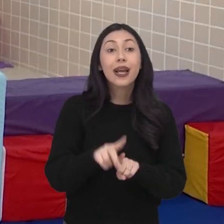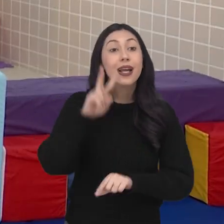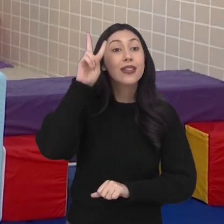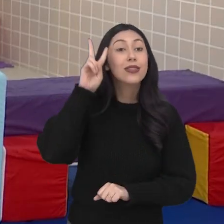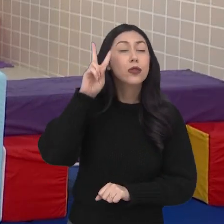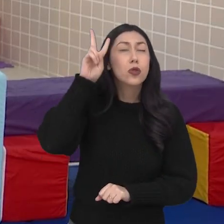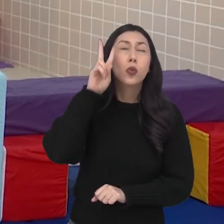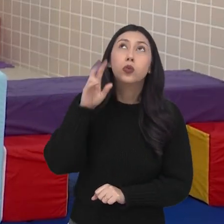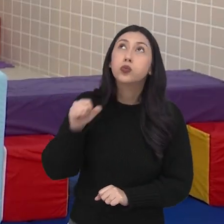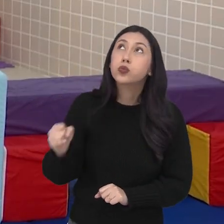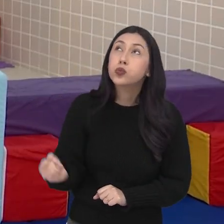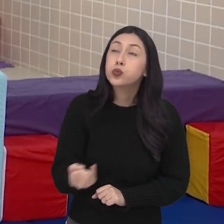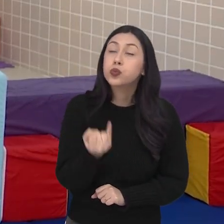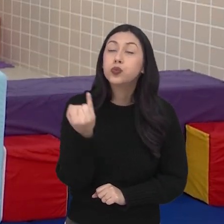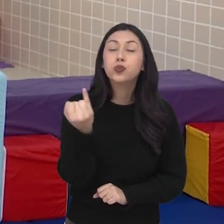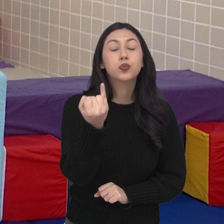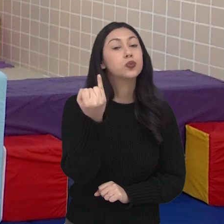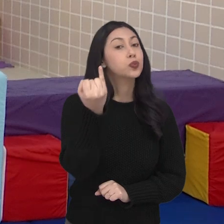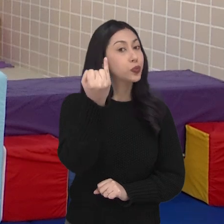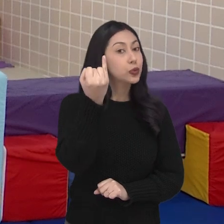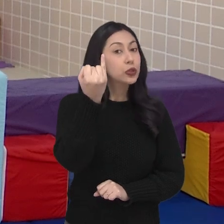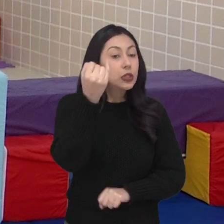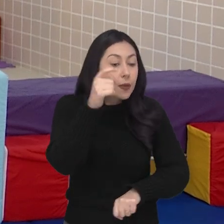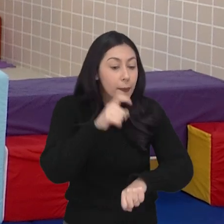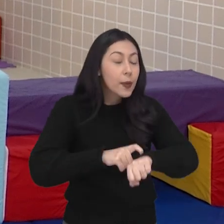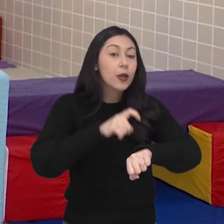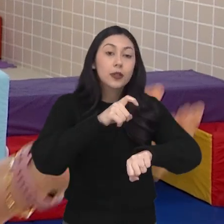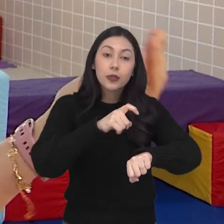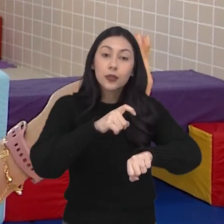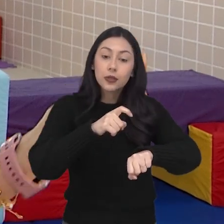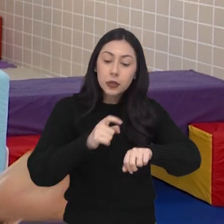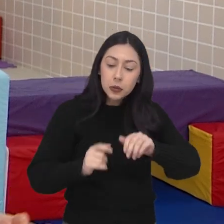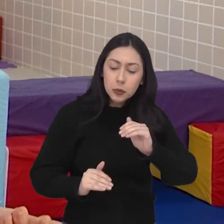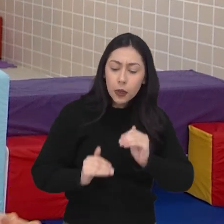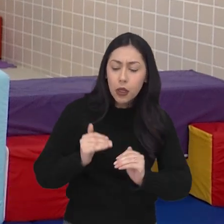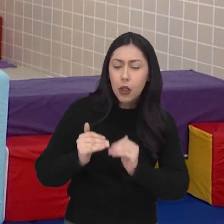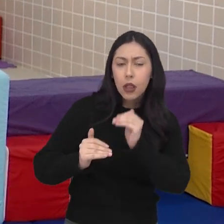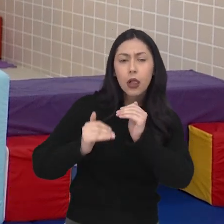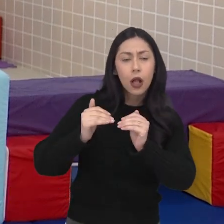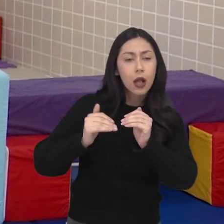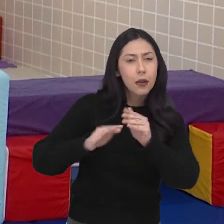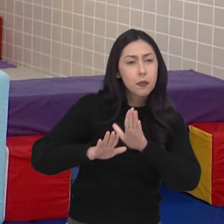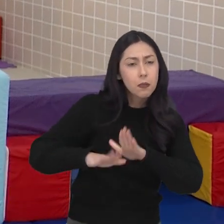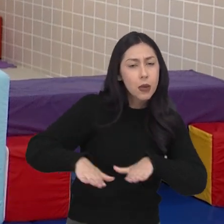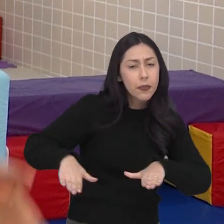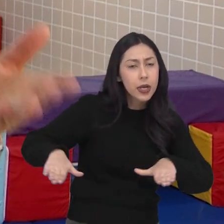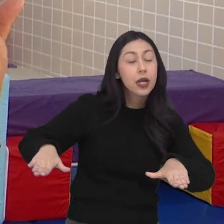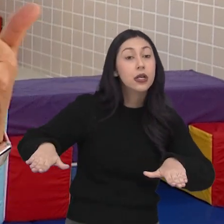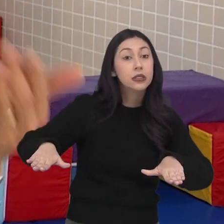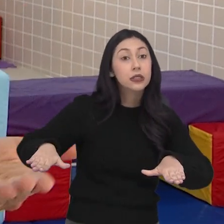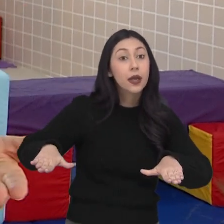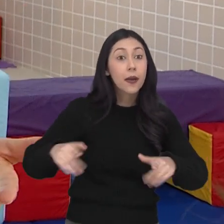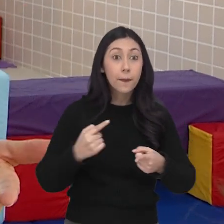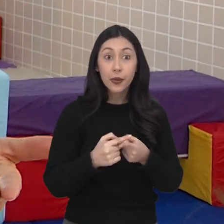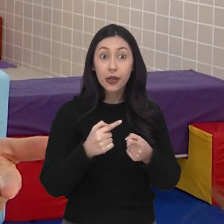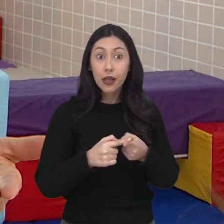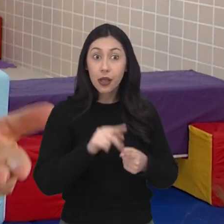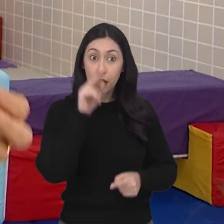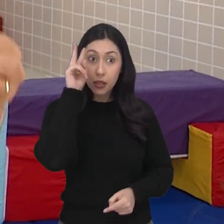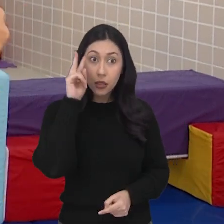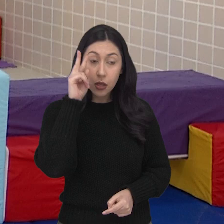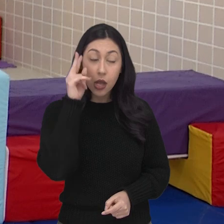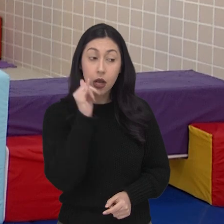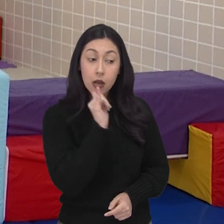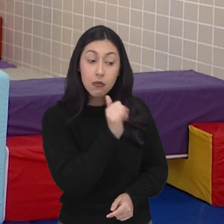das histórias, importantíssimo neste momento, nesse nível da primeira infância, que é por meio da